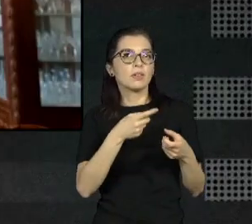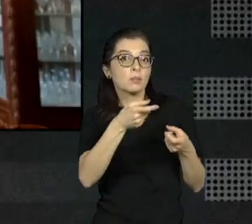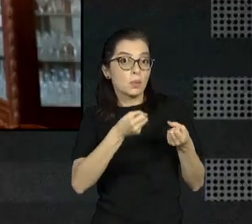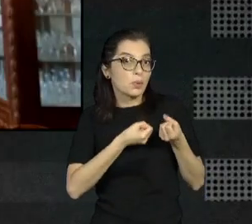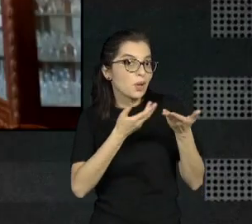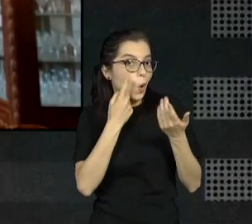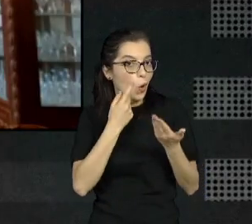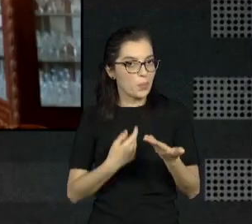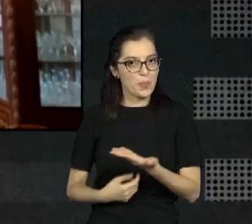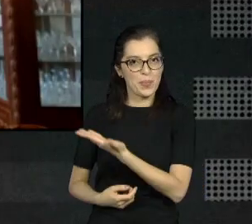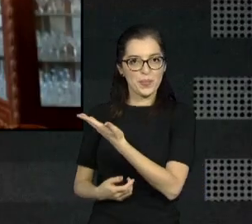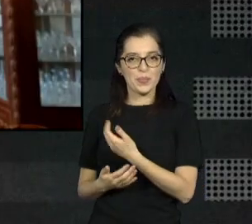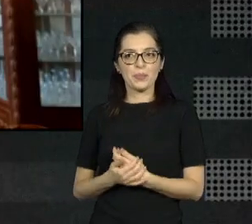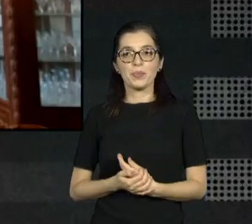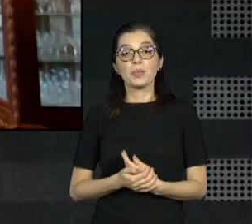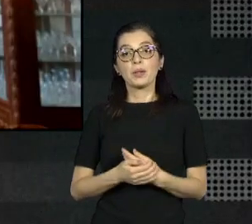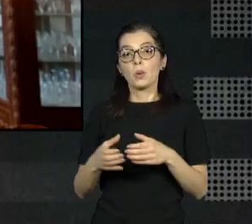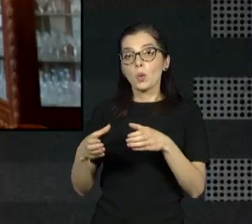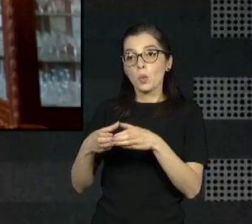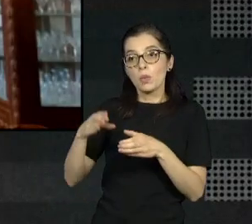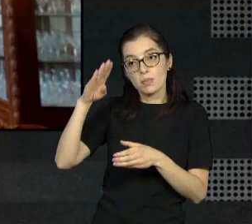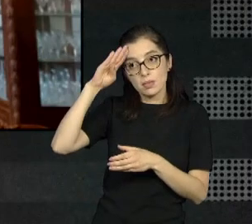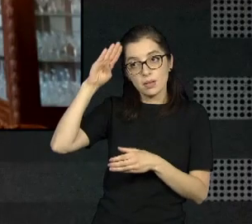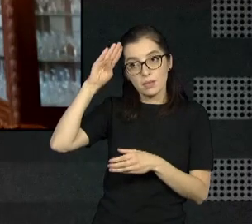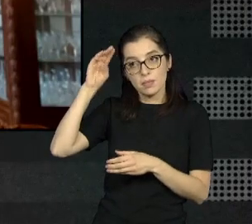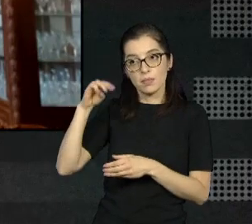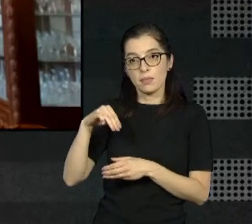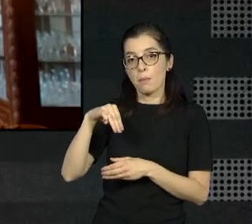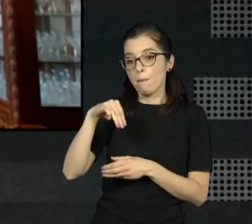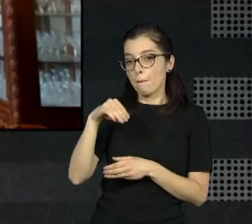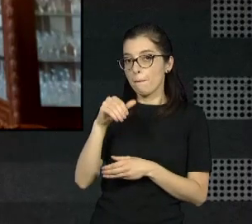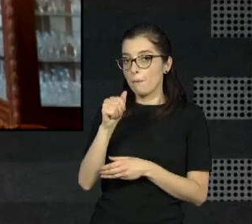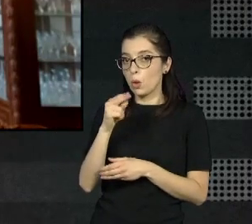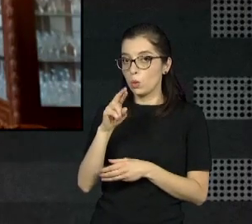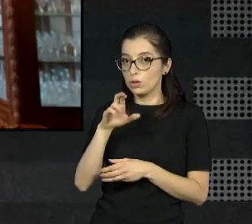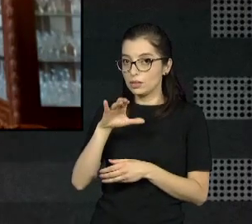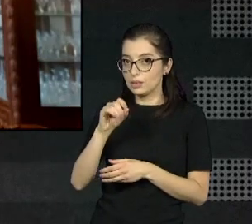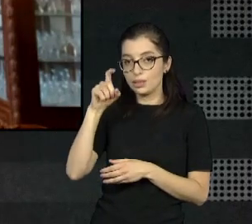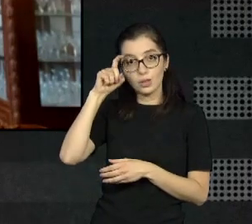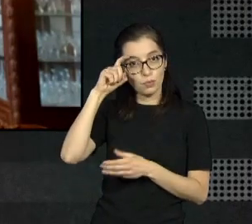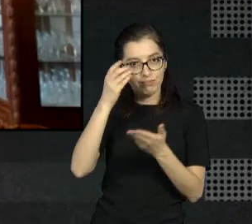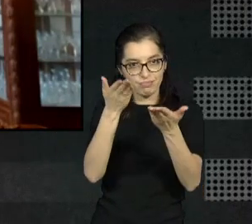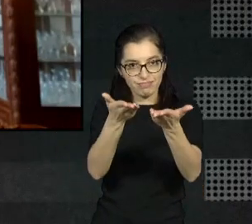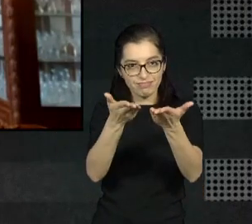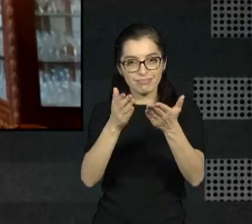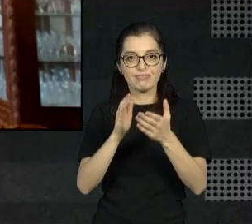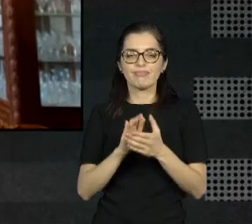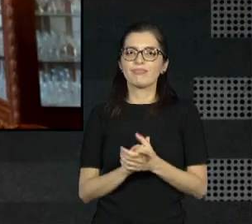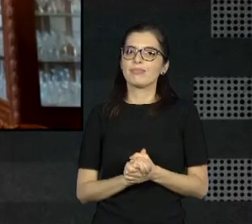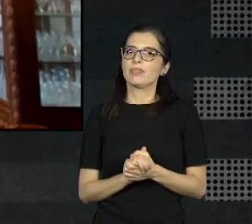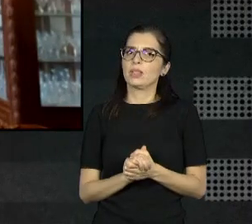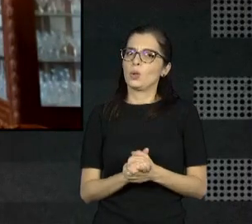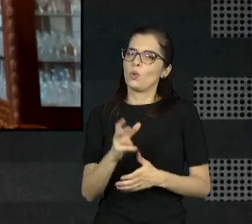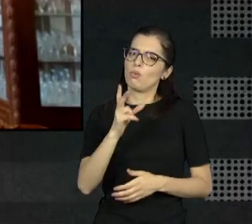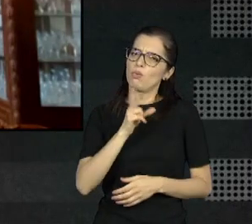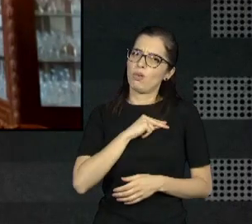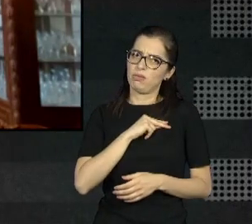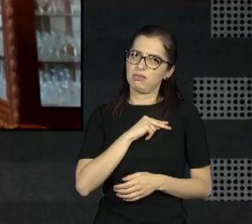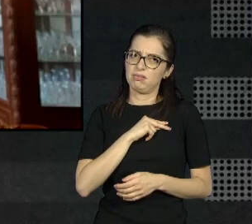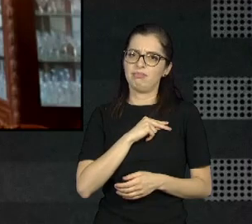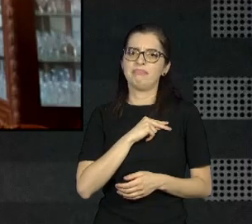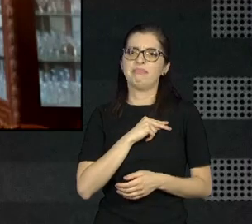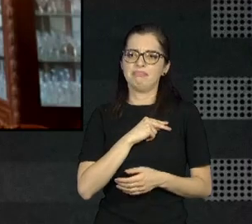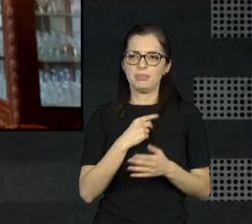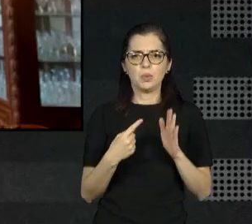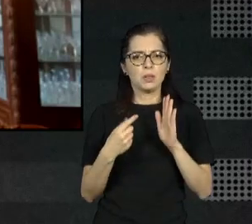acadêmico Maurício de Souza, para nós ele é um vulcão, só que ele expele coisas bonitas, coisas